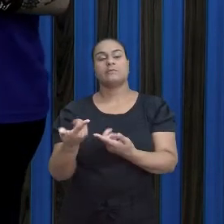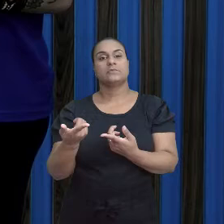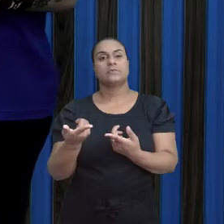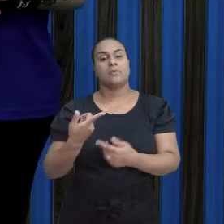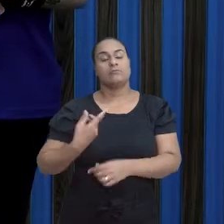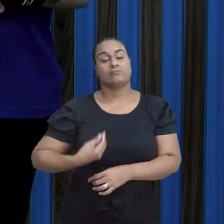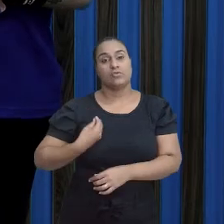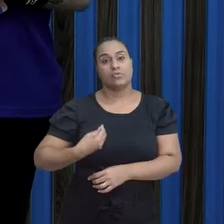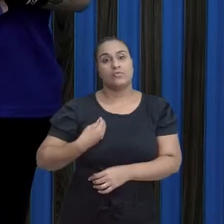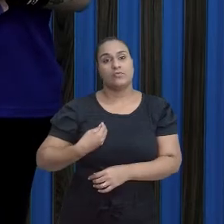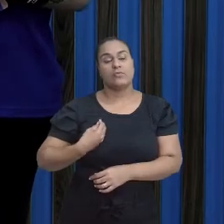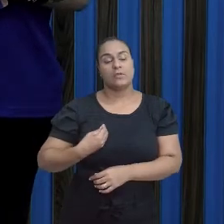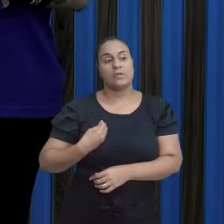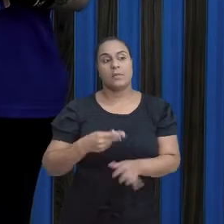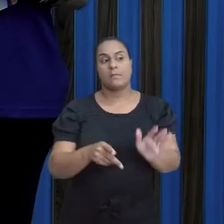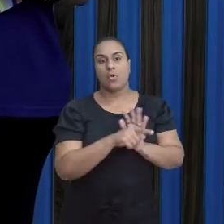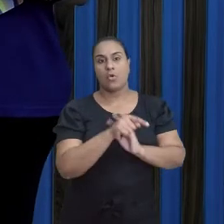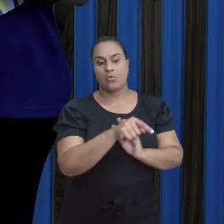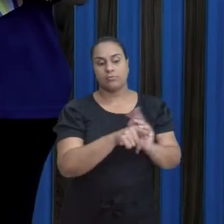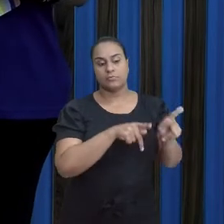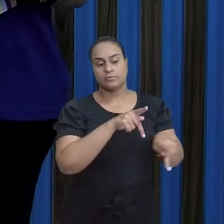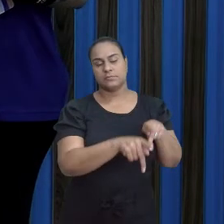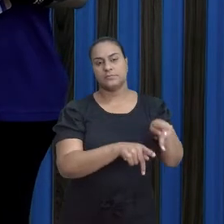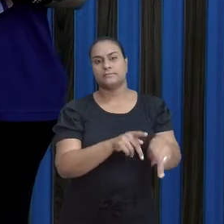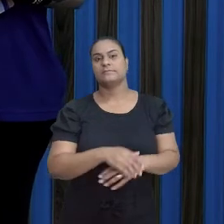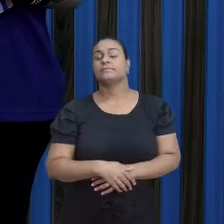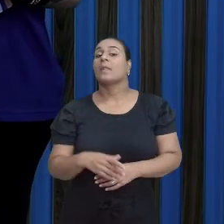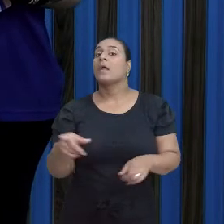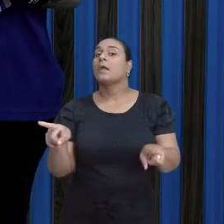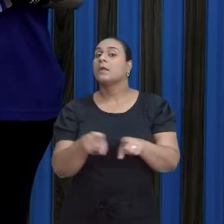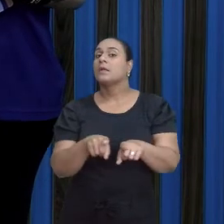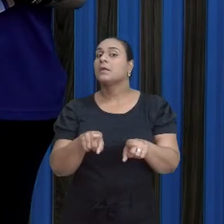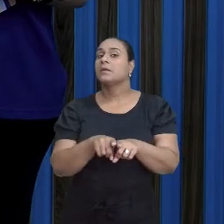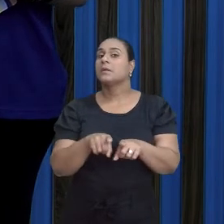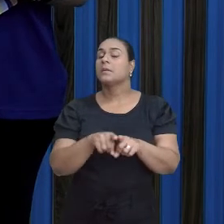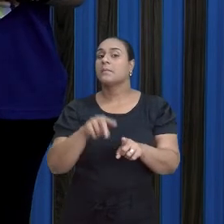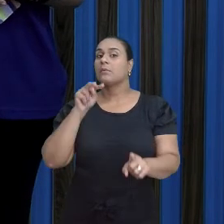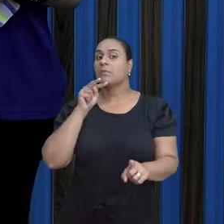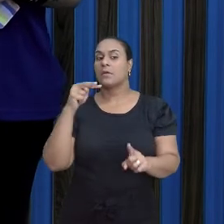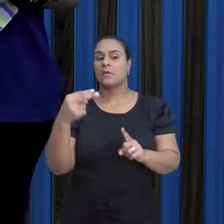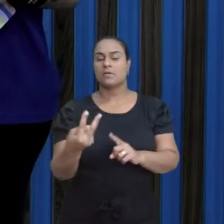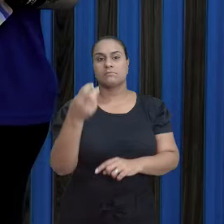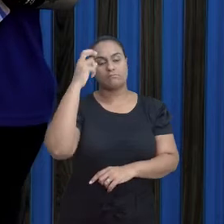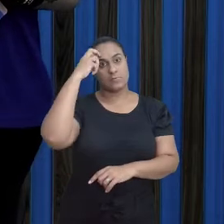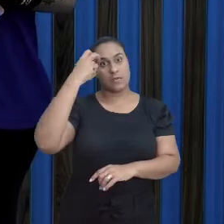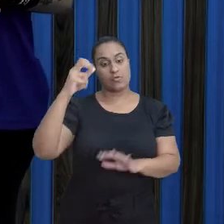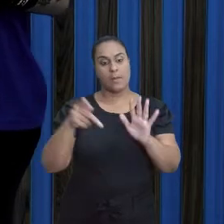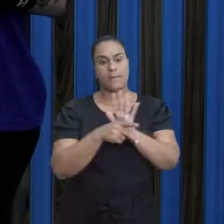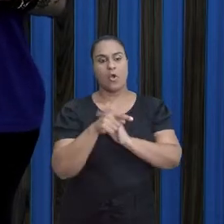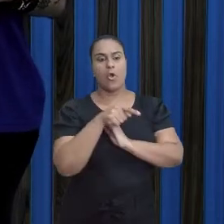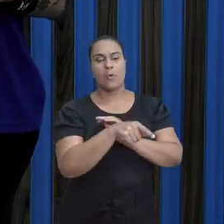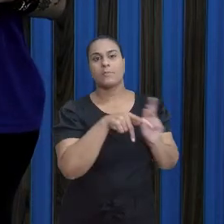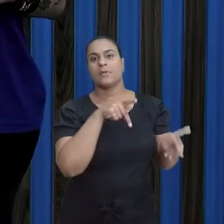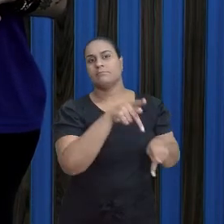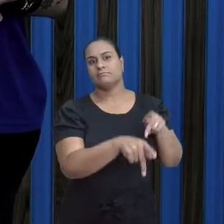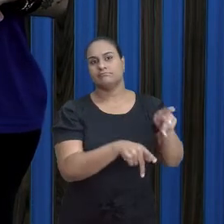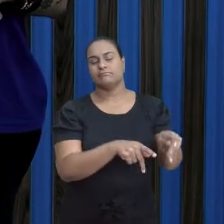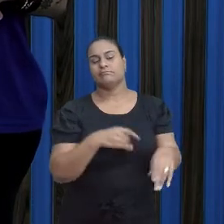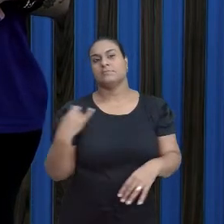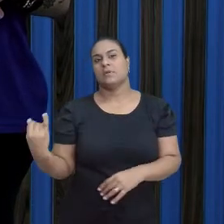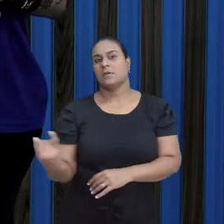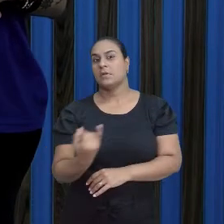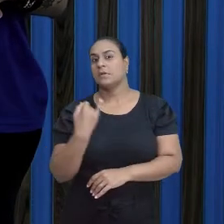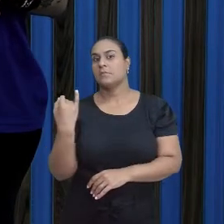vida. E o reconhecimento também da cultura, certo? Porque é muito importante